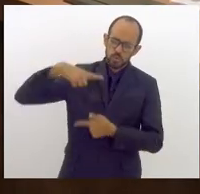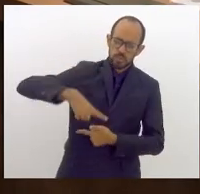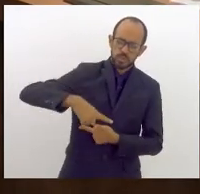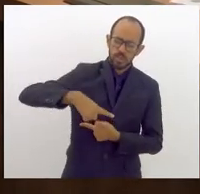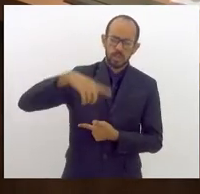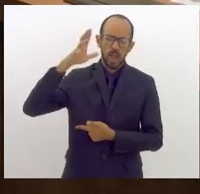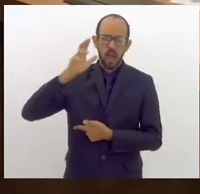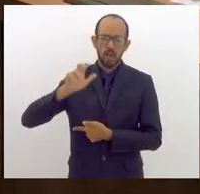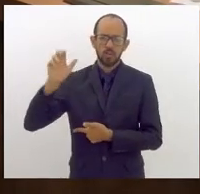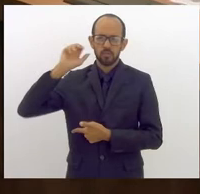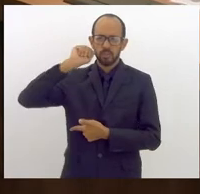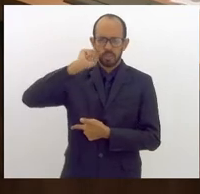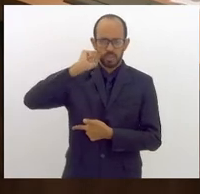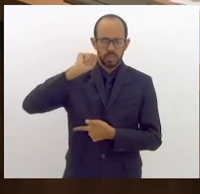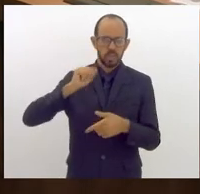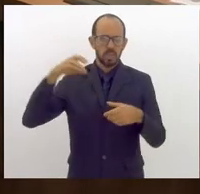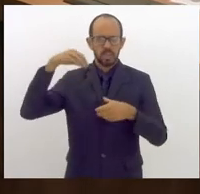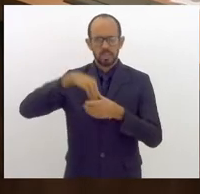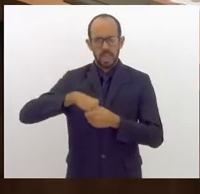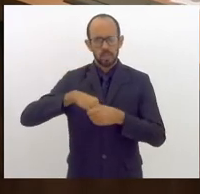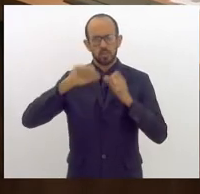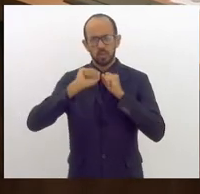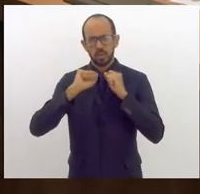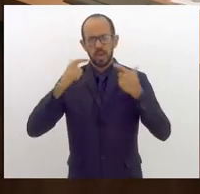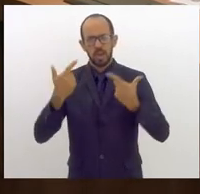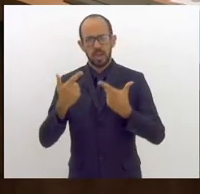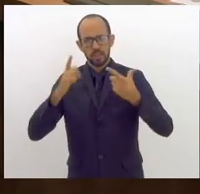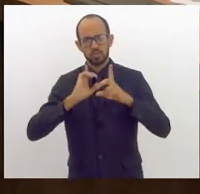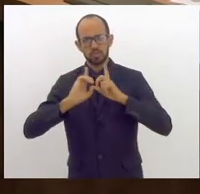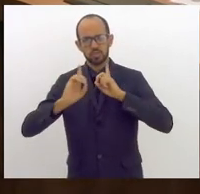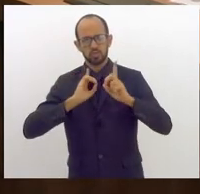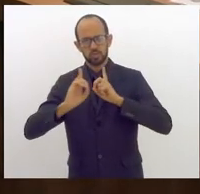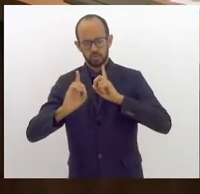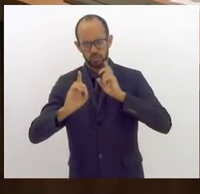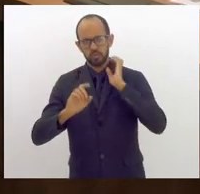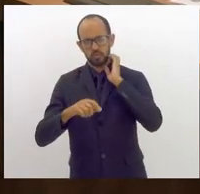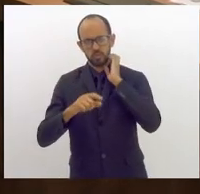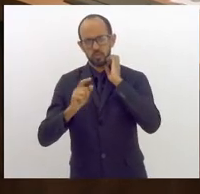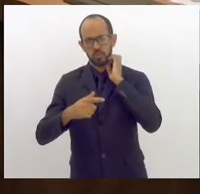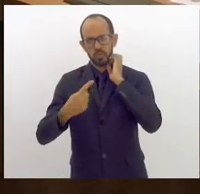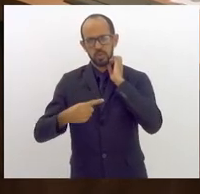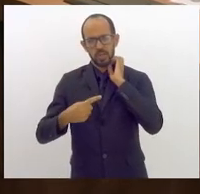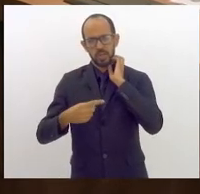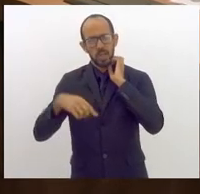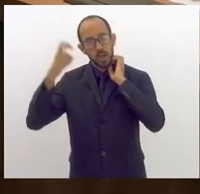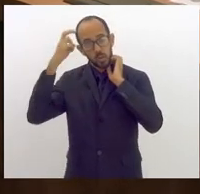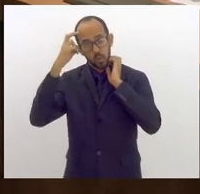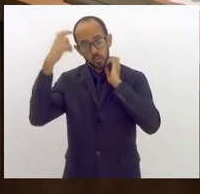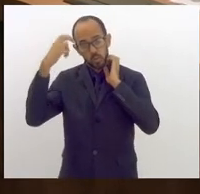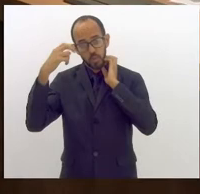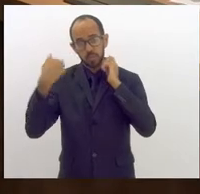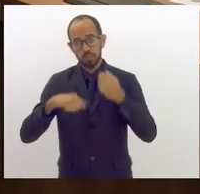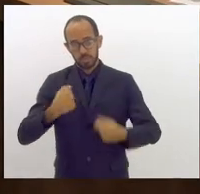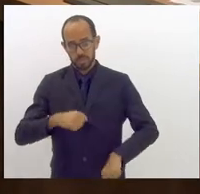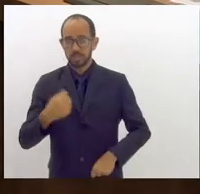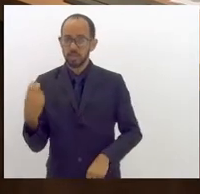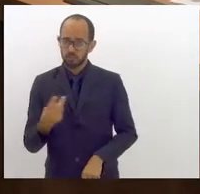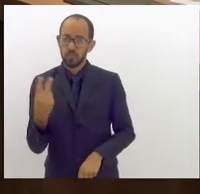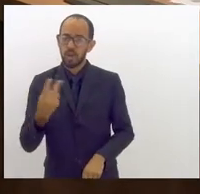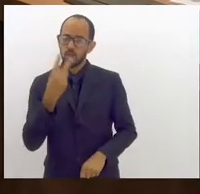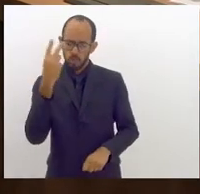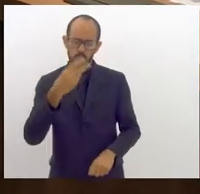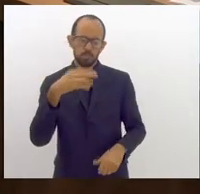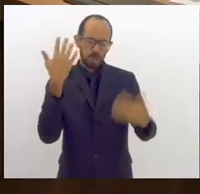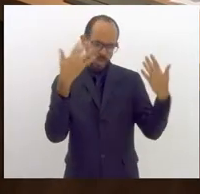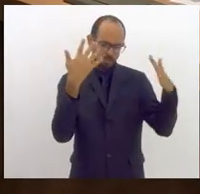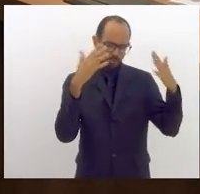todos os dias para dentro dessa assemble legislativo e discutindo que a cultura Negra deve ser valorizada parabéns a deputada